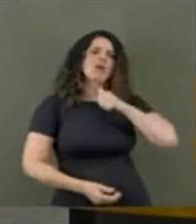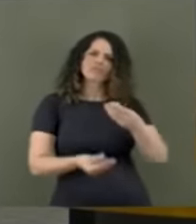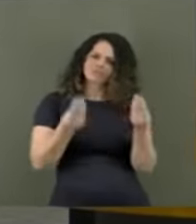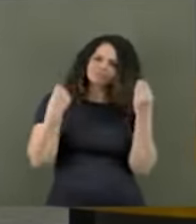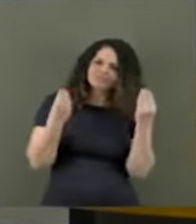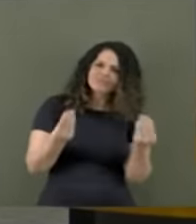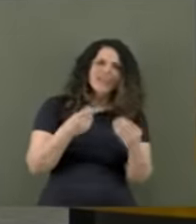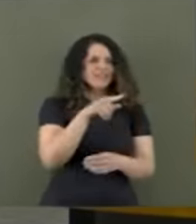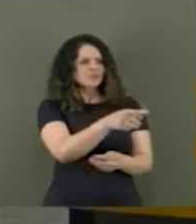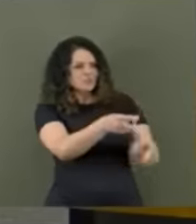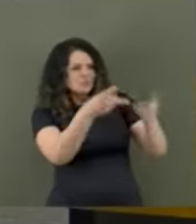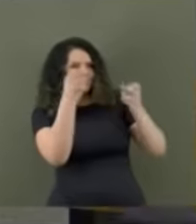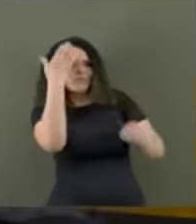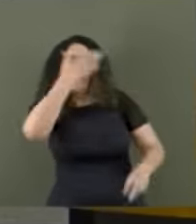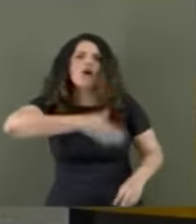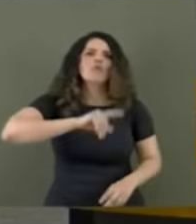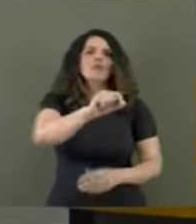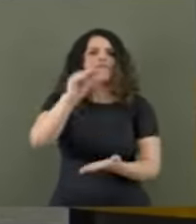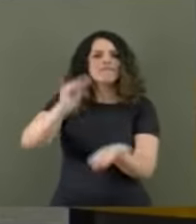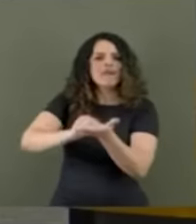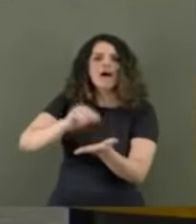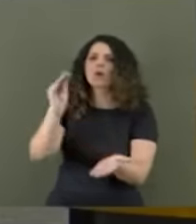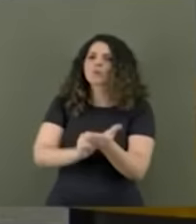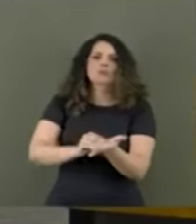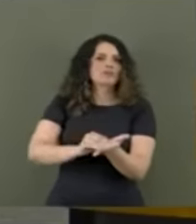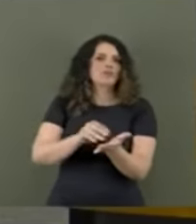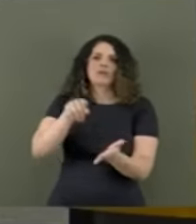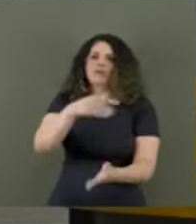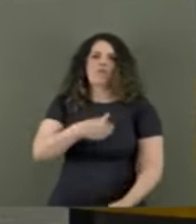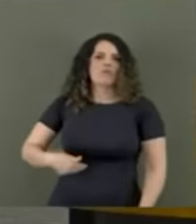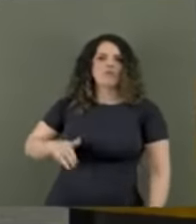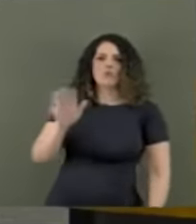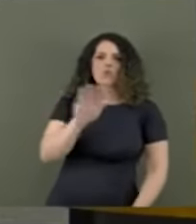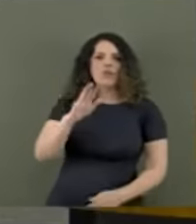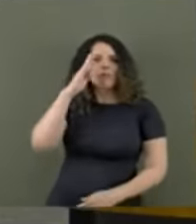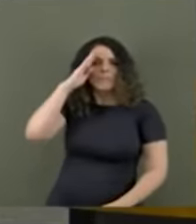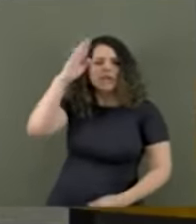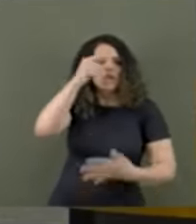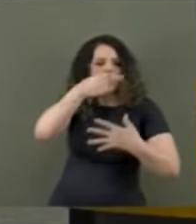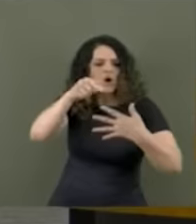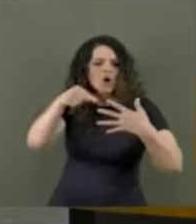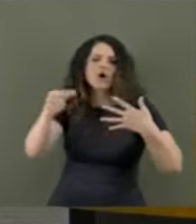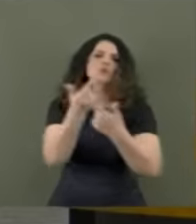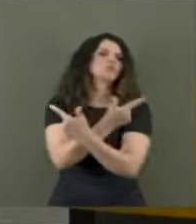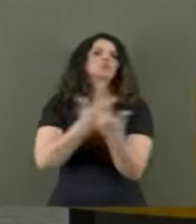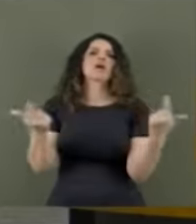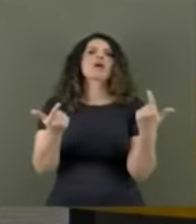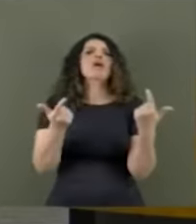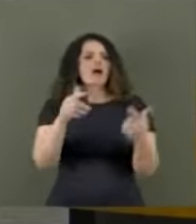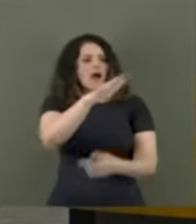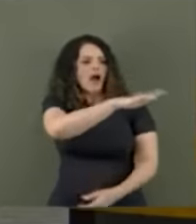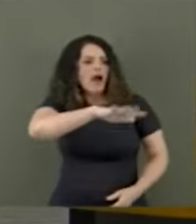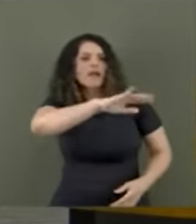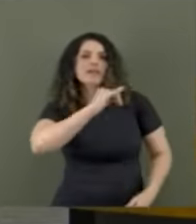Isso demonstra a absoluta falta de prioridade do Governo na hora de investir em setores